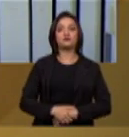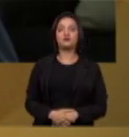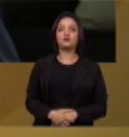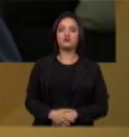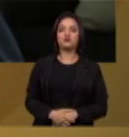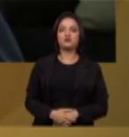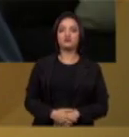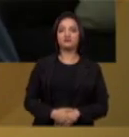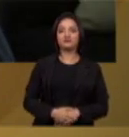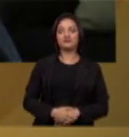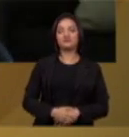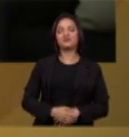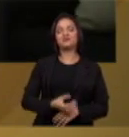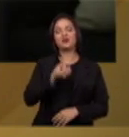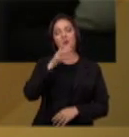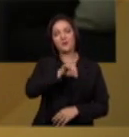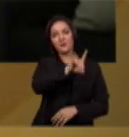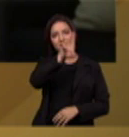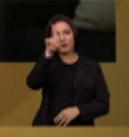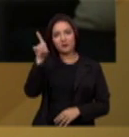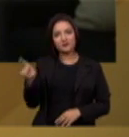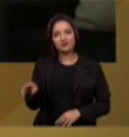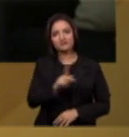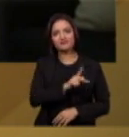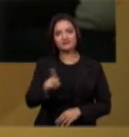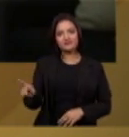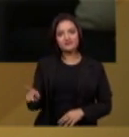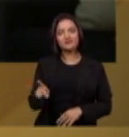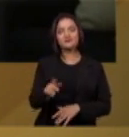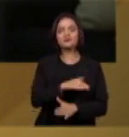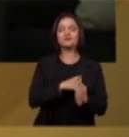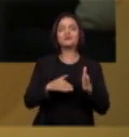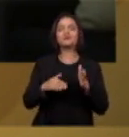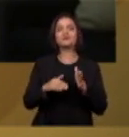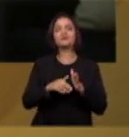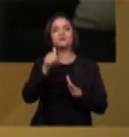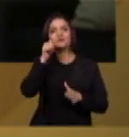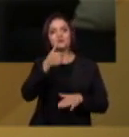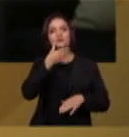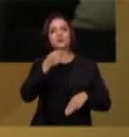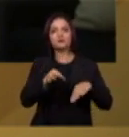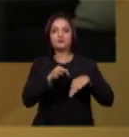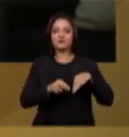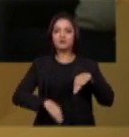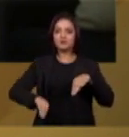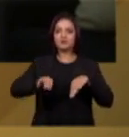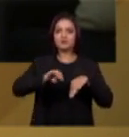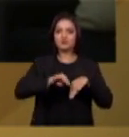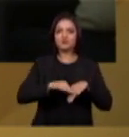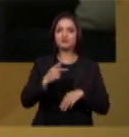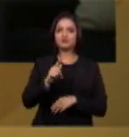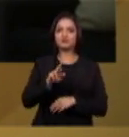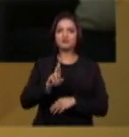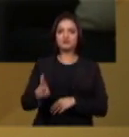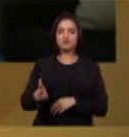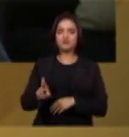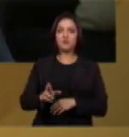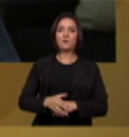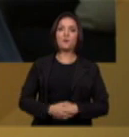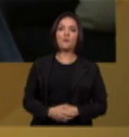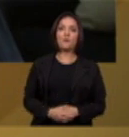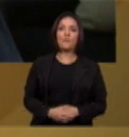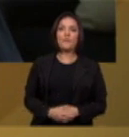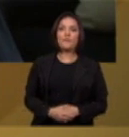Bom dia, presidente, ministra Carmen, ministra Rosa, bom dia aos ministros, bom dia, doutor Augusto Aras, procurador-geral da